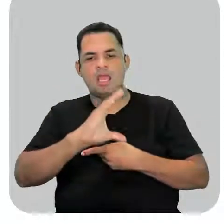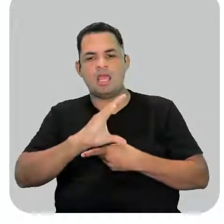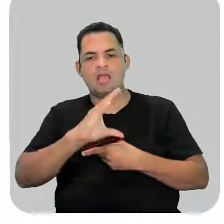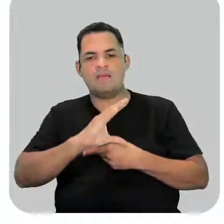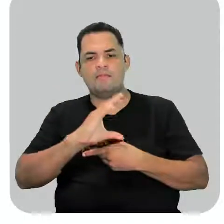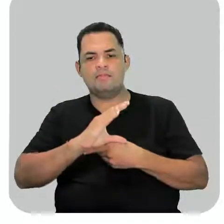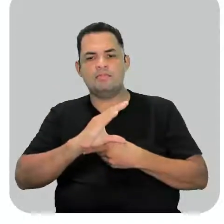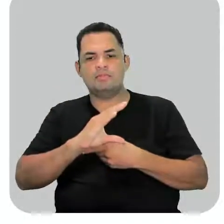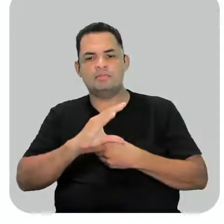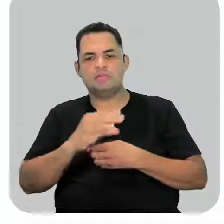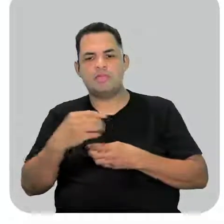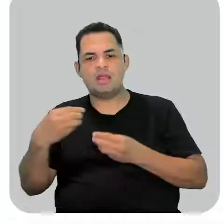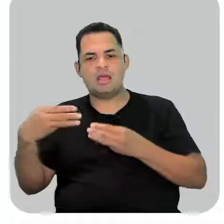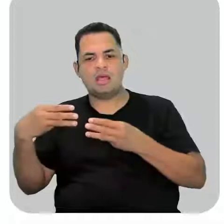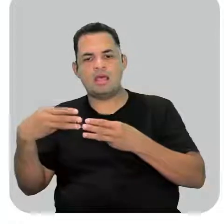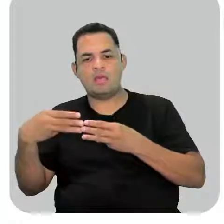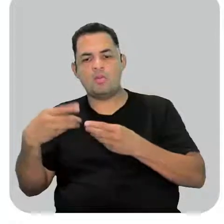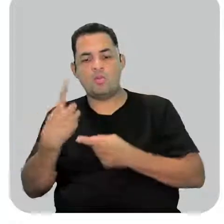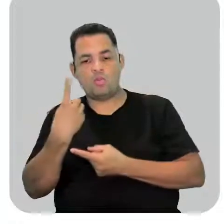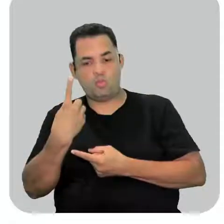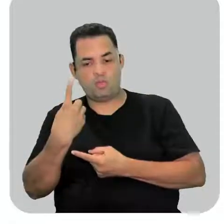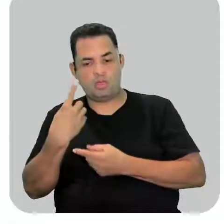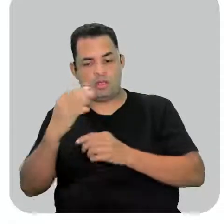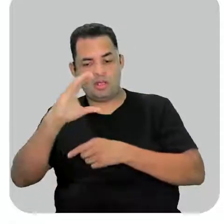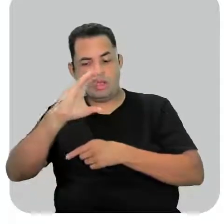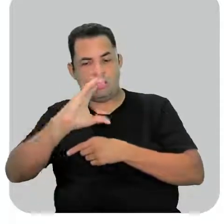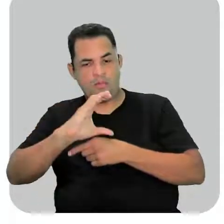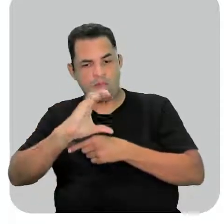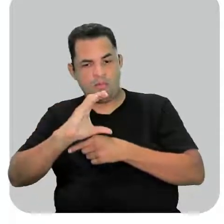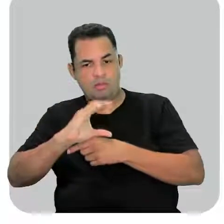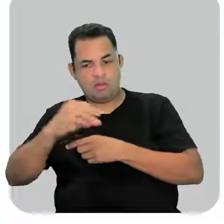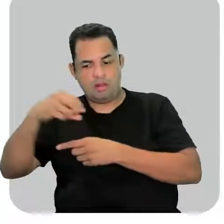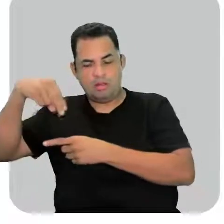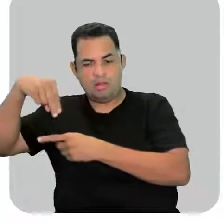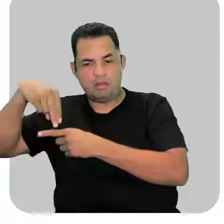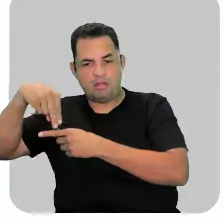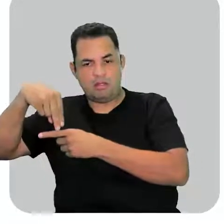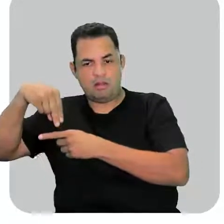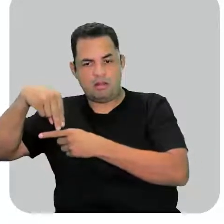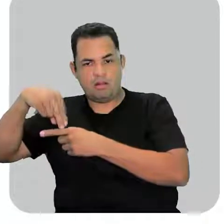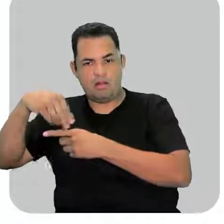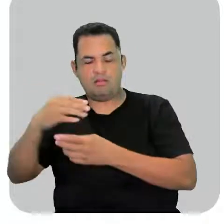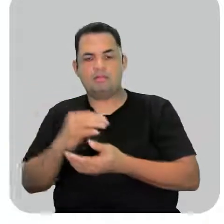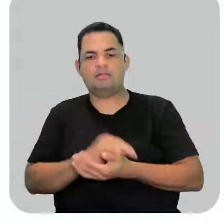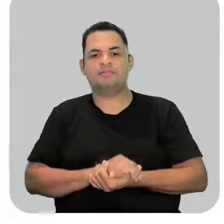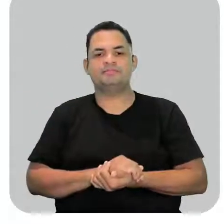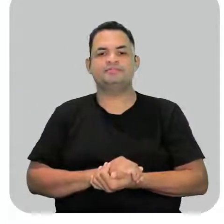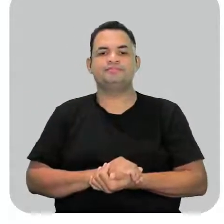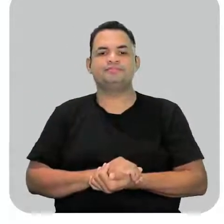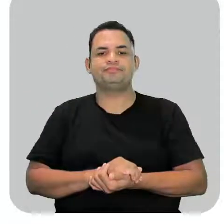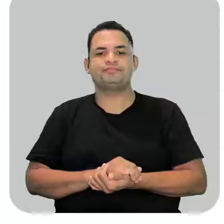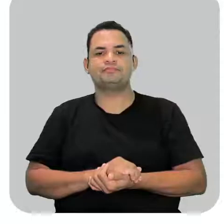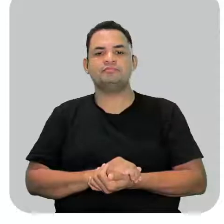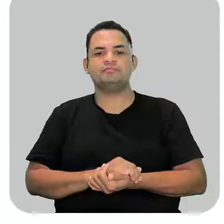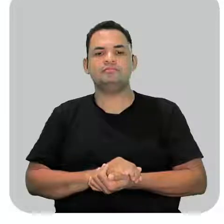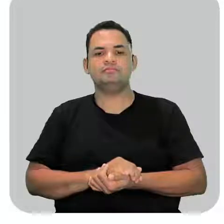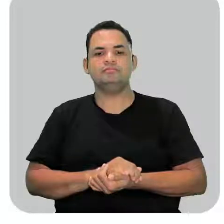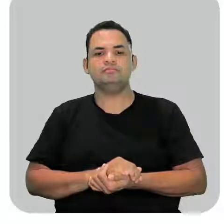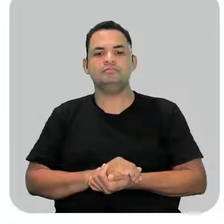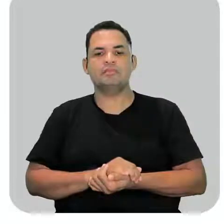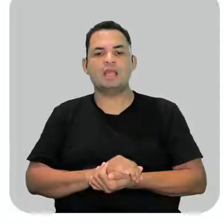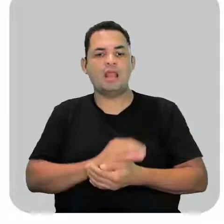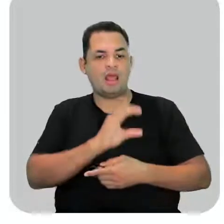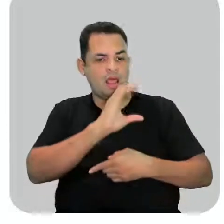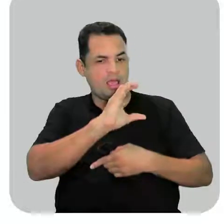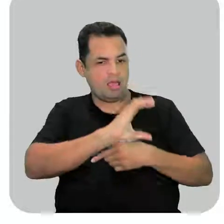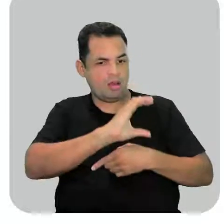ligado aqui, ó, ao nitrogênio, porque pertence ao grupo funcional das nitrilas. E a outra ligação desse carbono